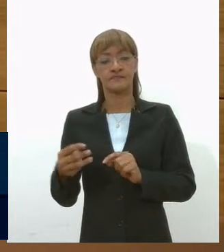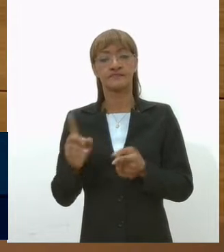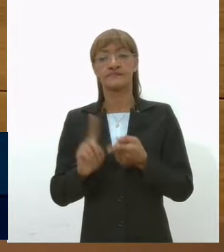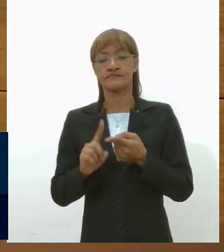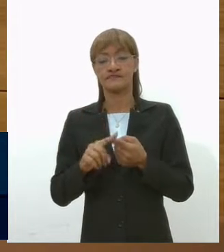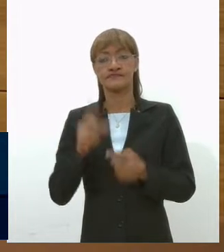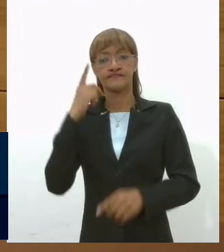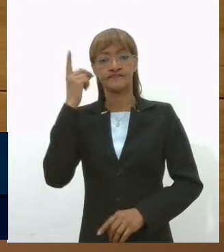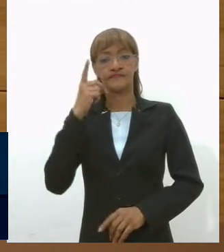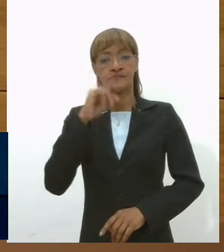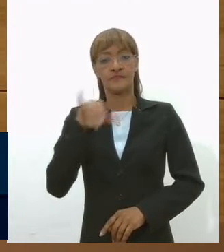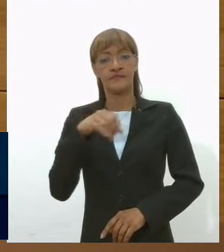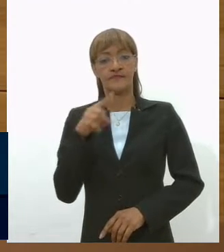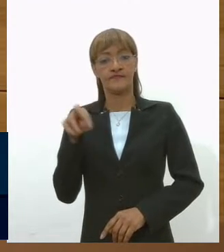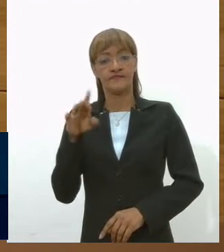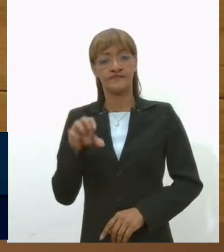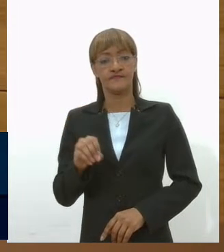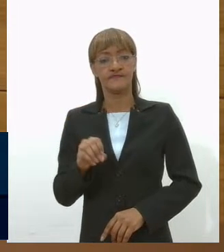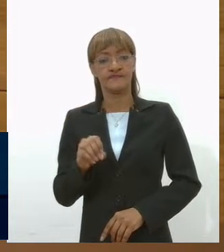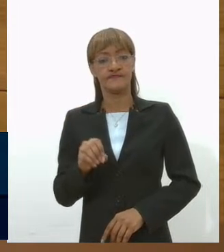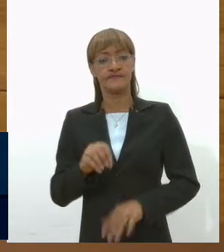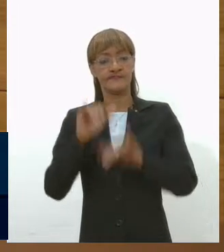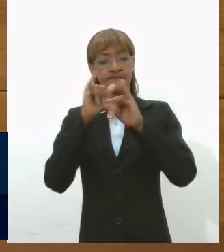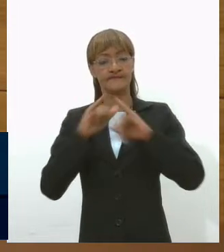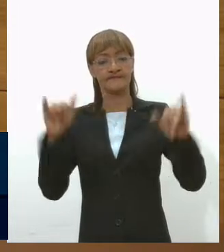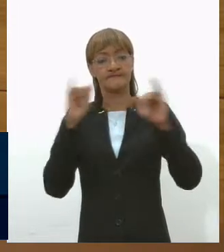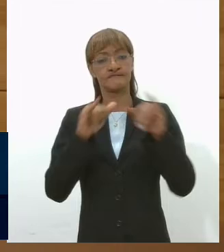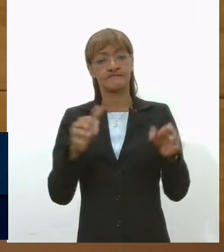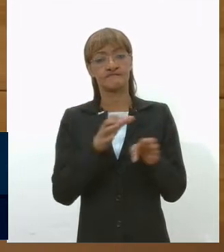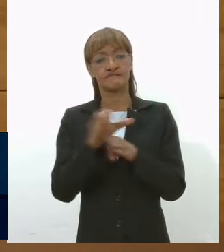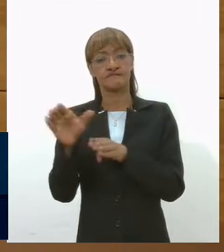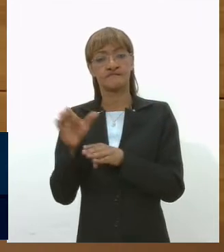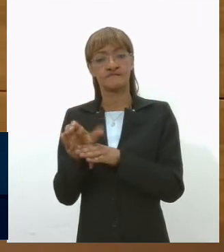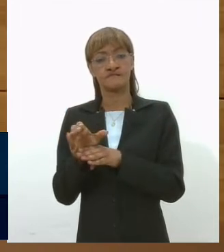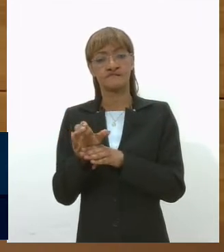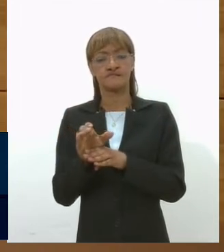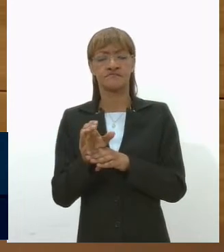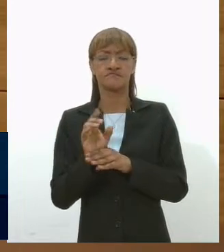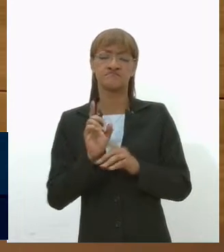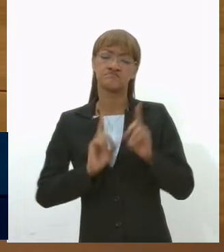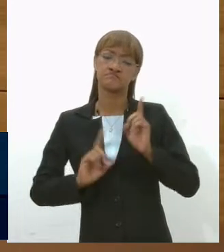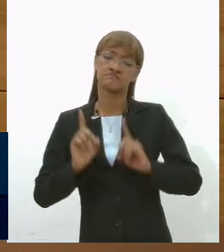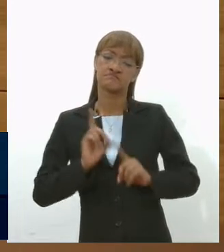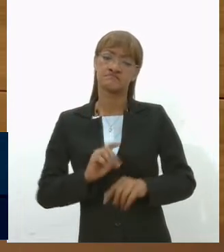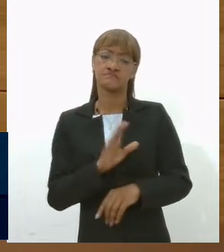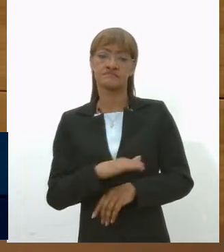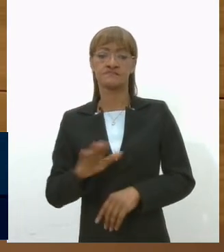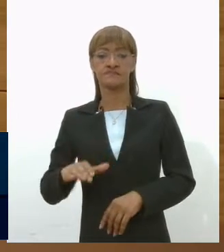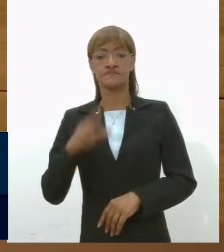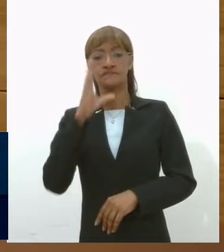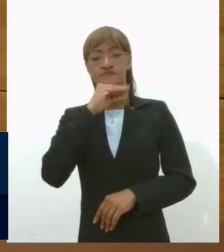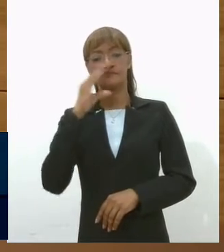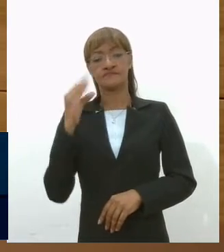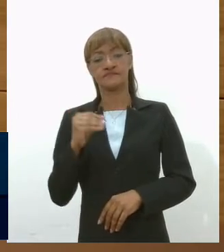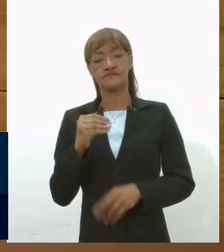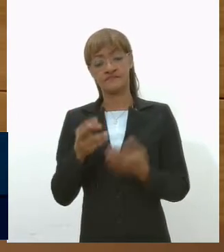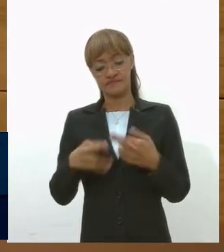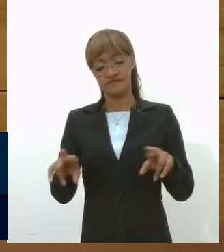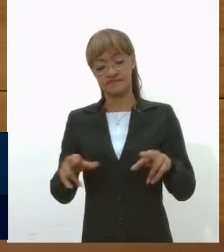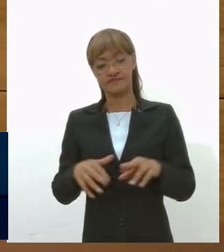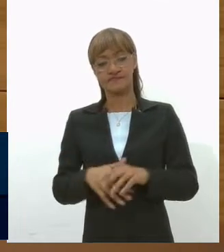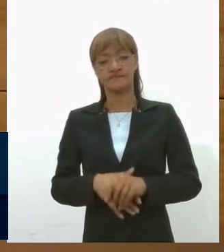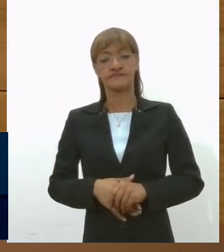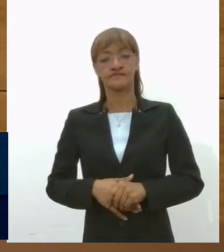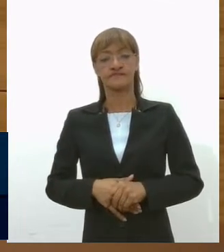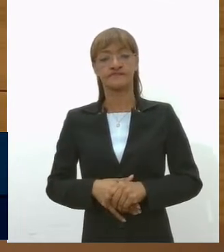Marcelo, institui a campanha de conscientização sobre a depressão infantil e na adolescência e dá outras providências.